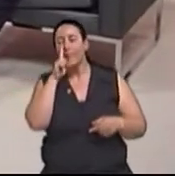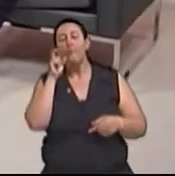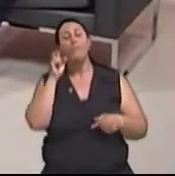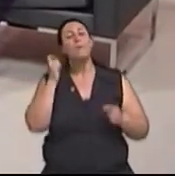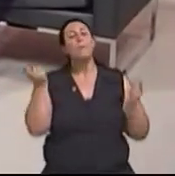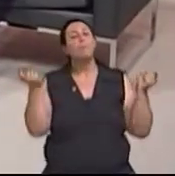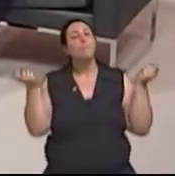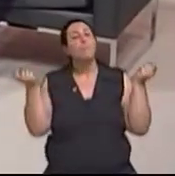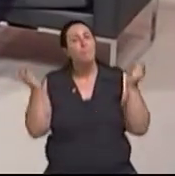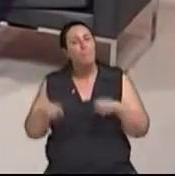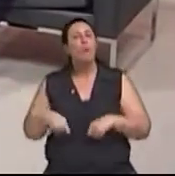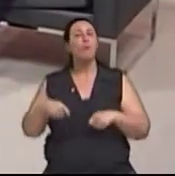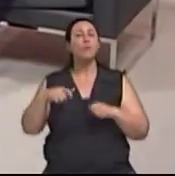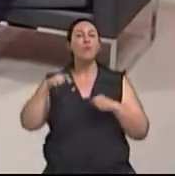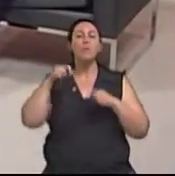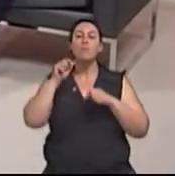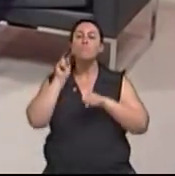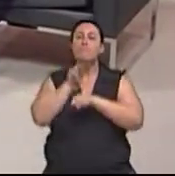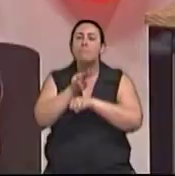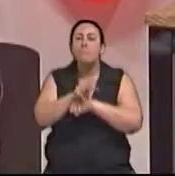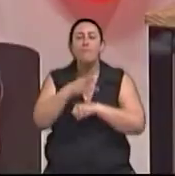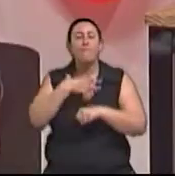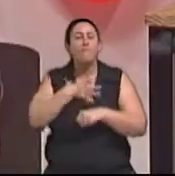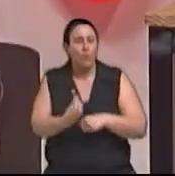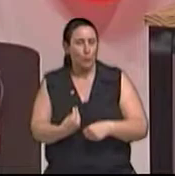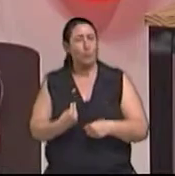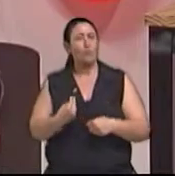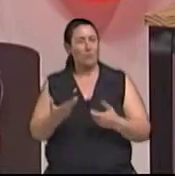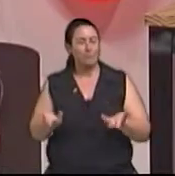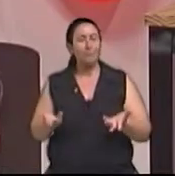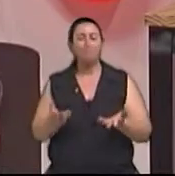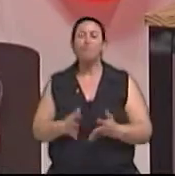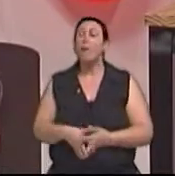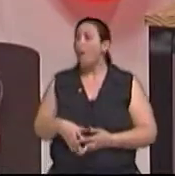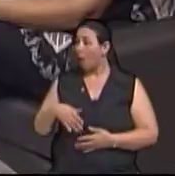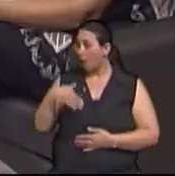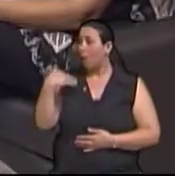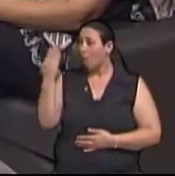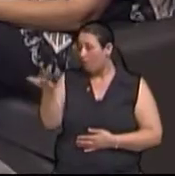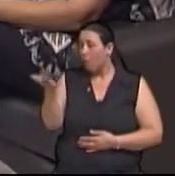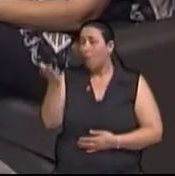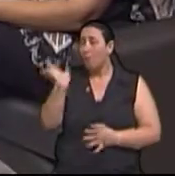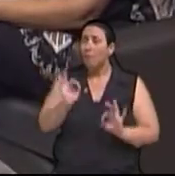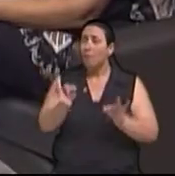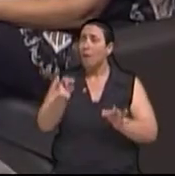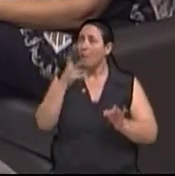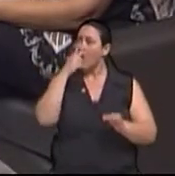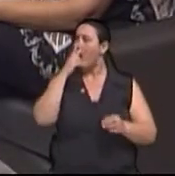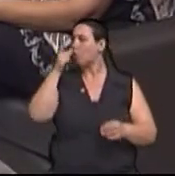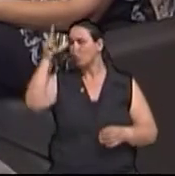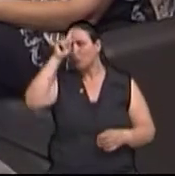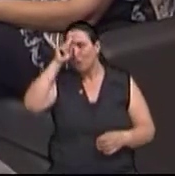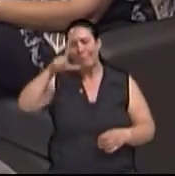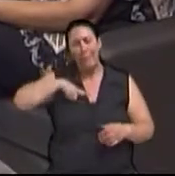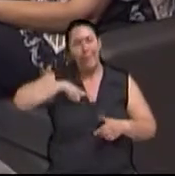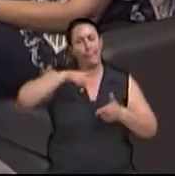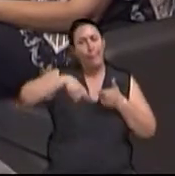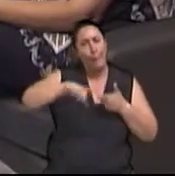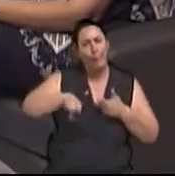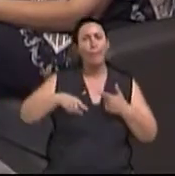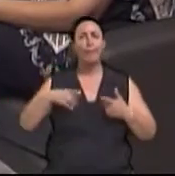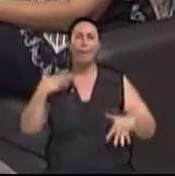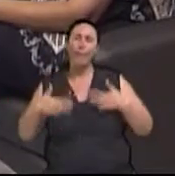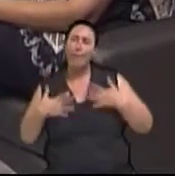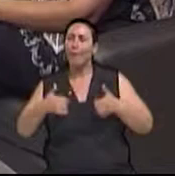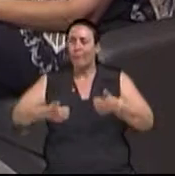ser comandado pelos seus filhos mesmo que tenham dificuldades no dia a dia de locomoção que tenha que se trocar a fralda